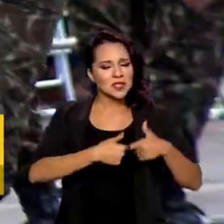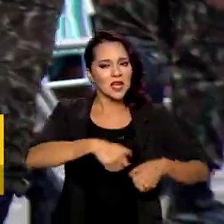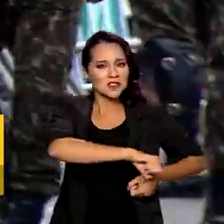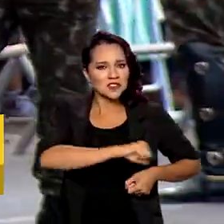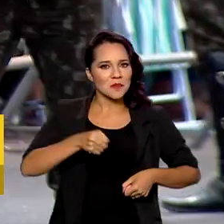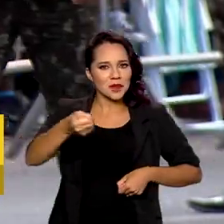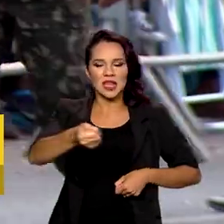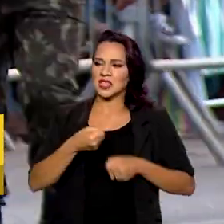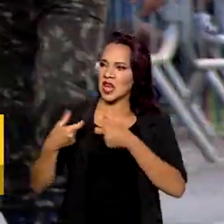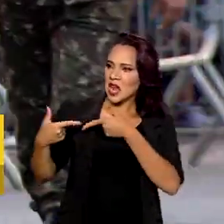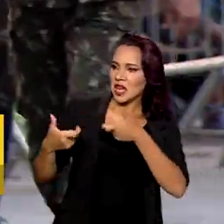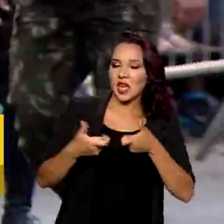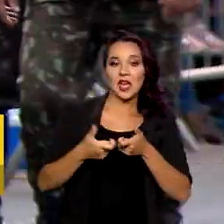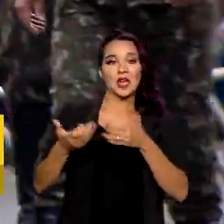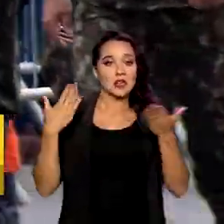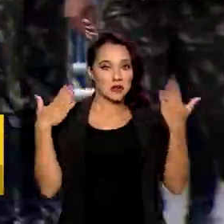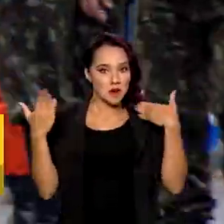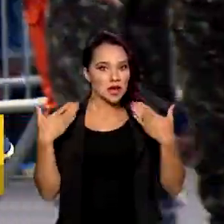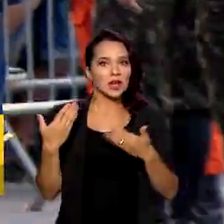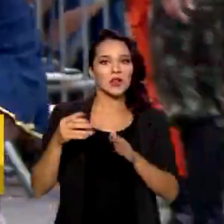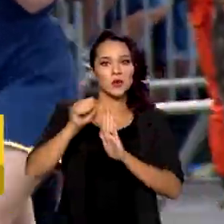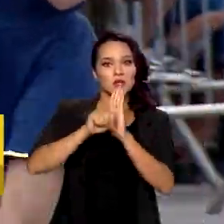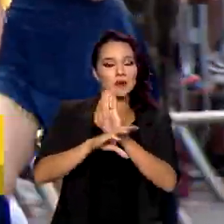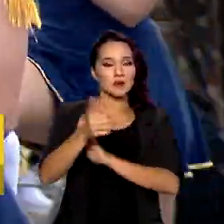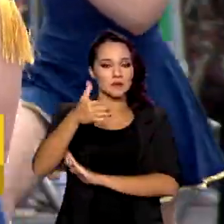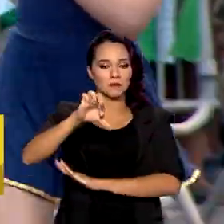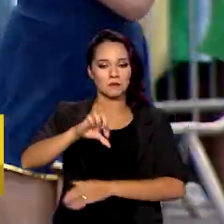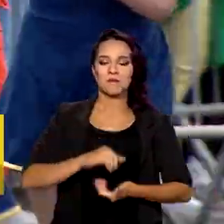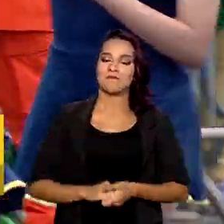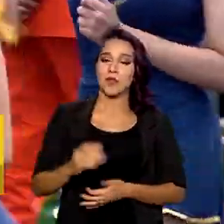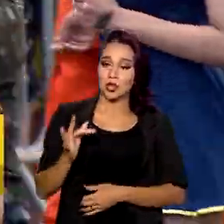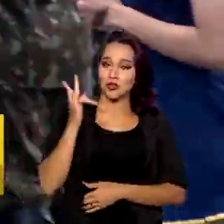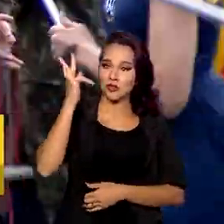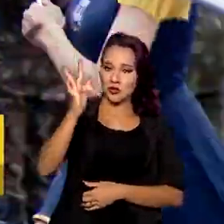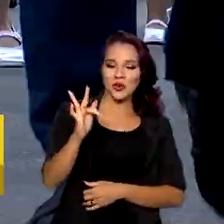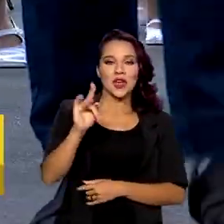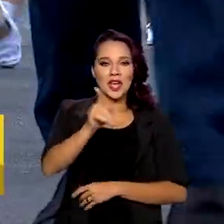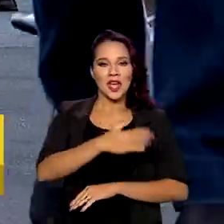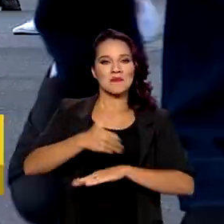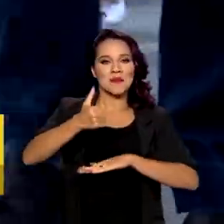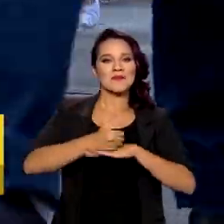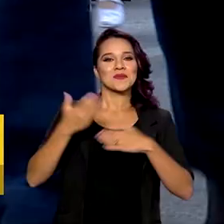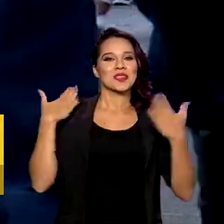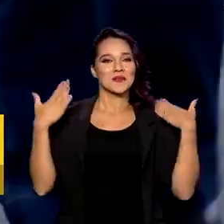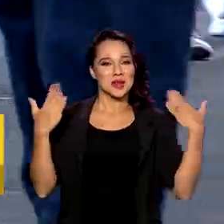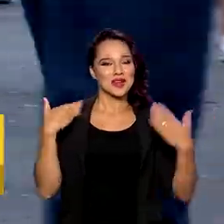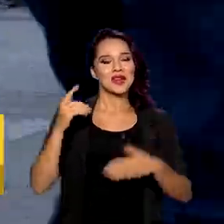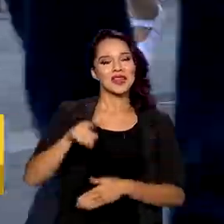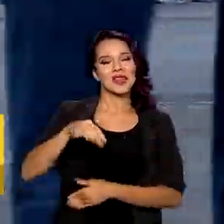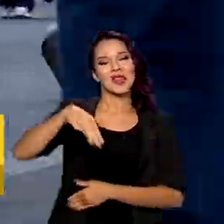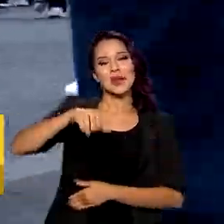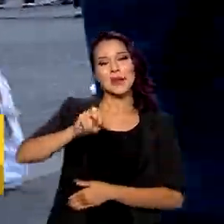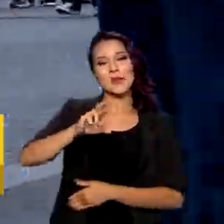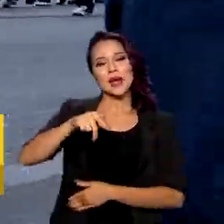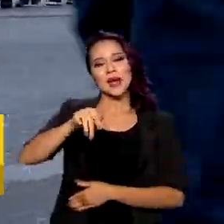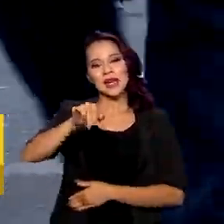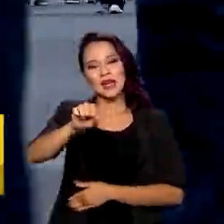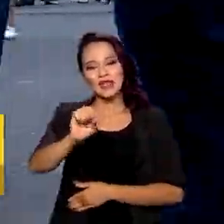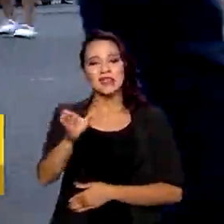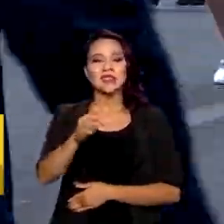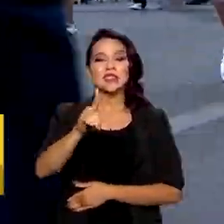grandes conflitos da Marinha no século XIX. Futuramente, veio a ser o patrono da Marinha, que é o Marquês de Tamandaré.